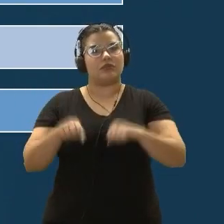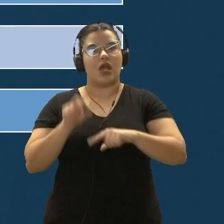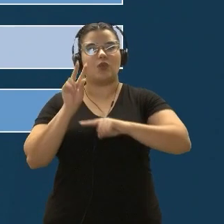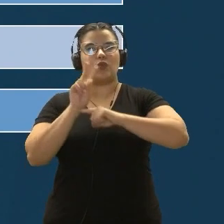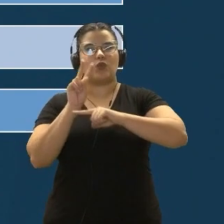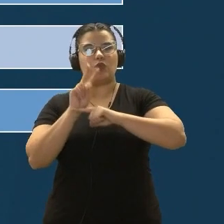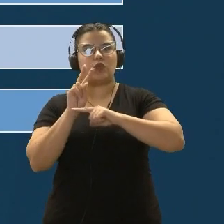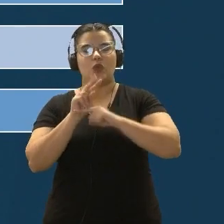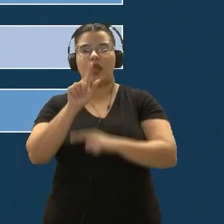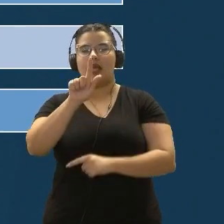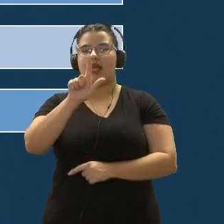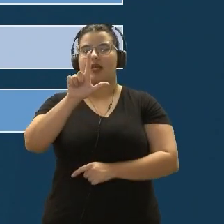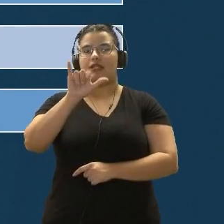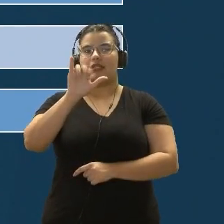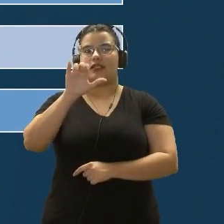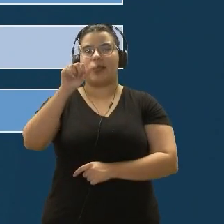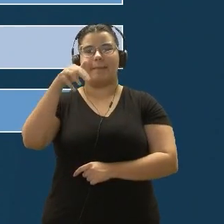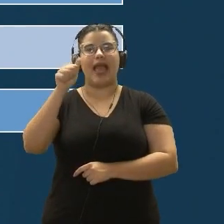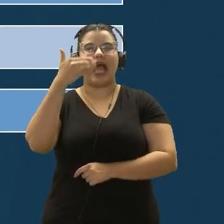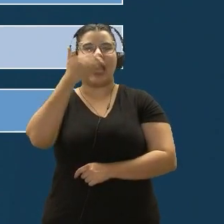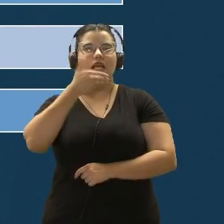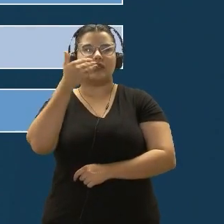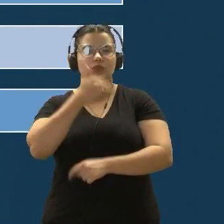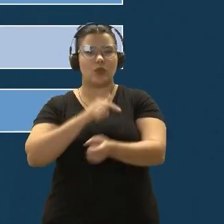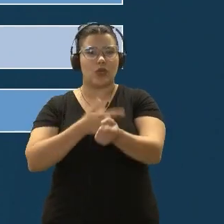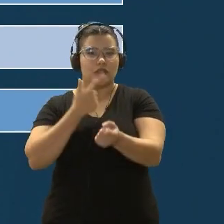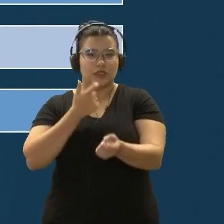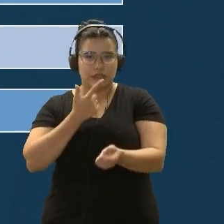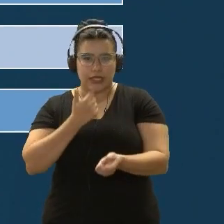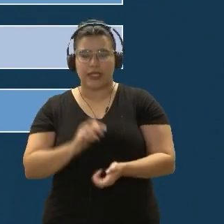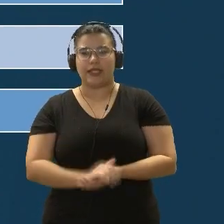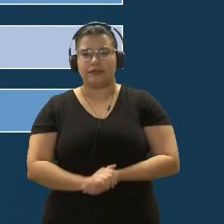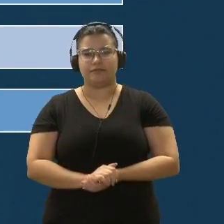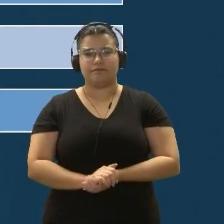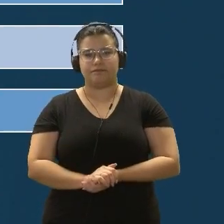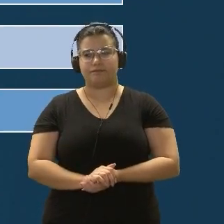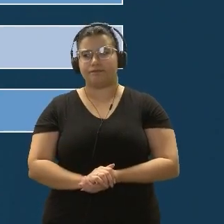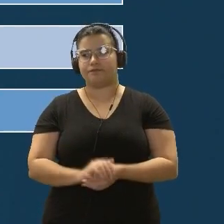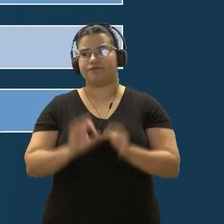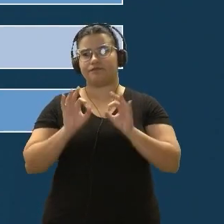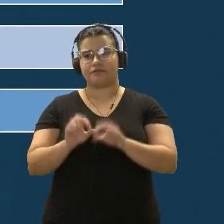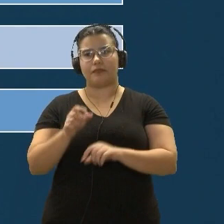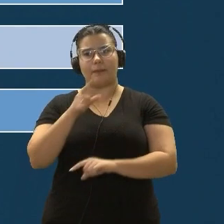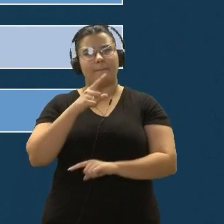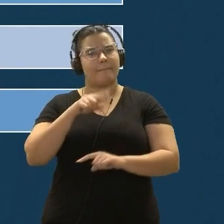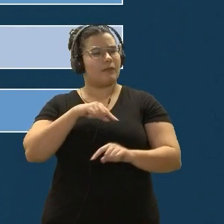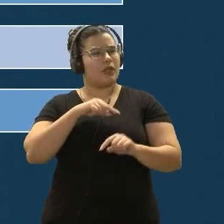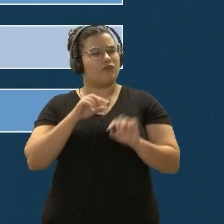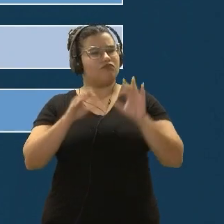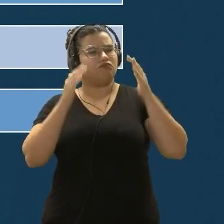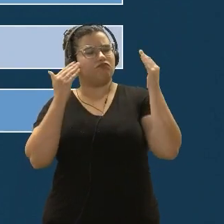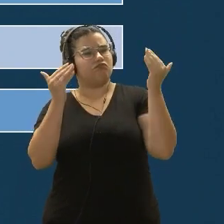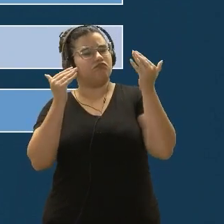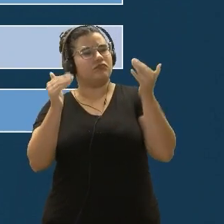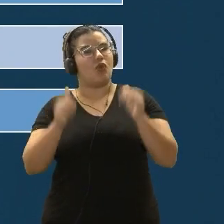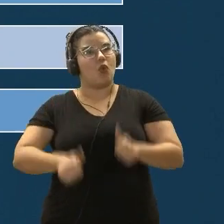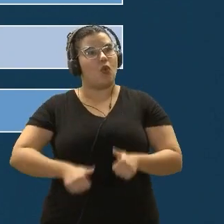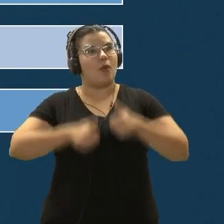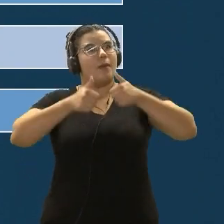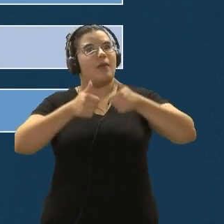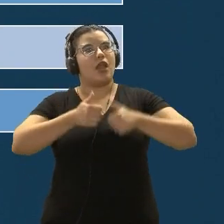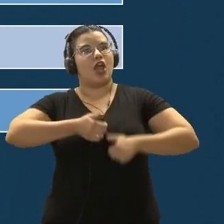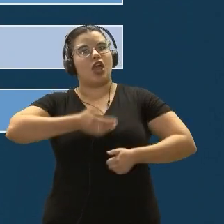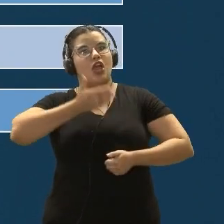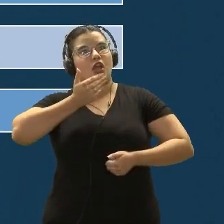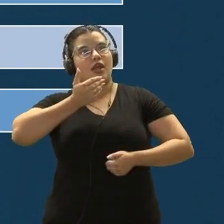e minimizar os picos e flutuações. Não há dúvidas, quando a gente melhora a nutrição, a gente diminui o